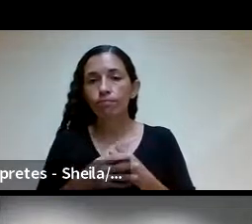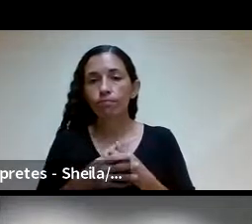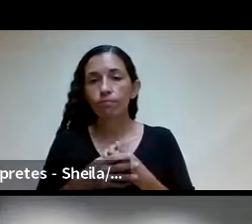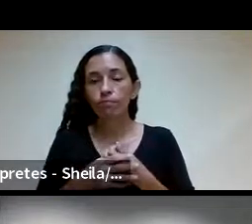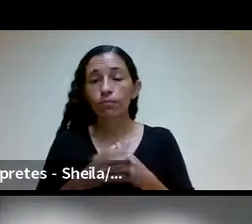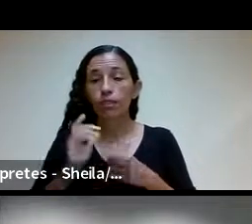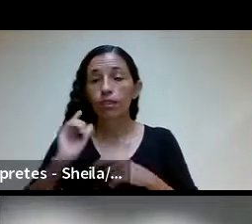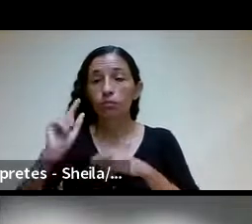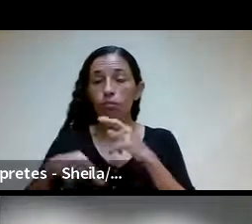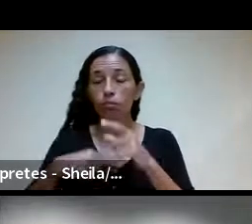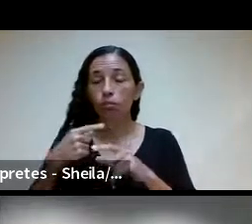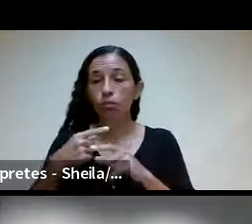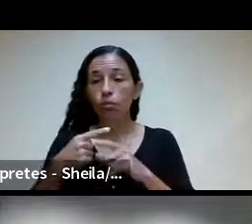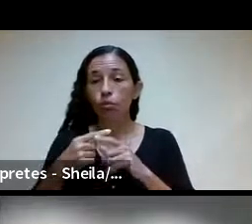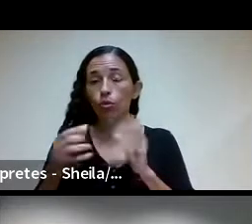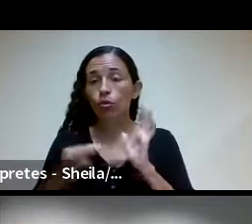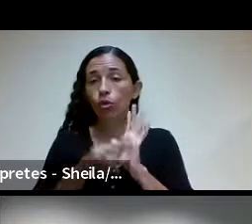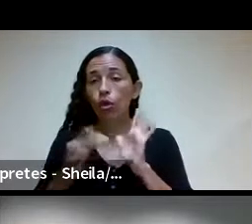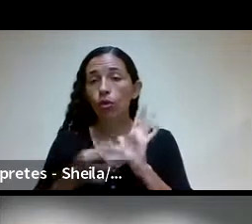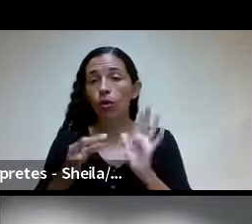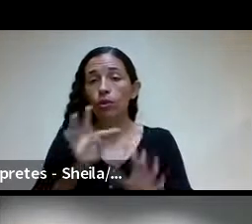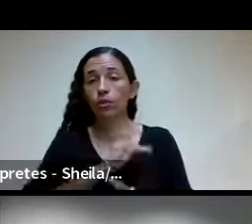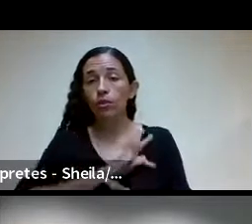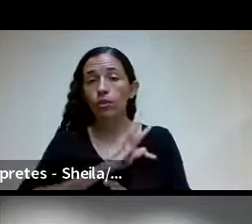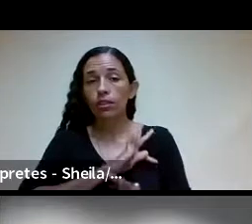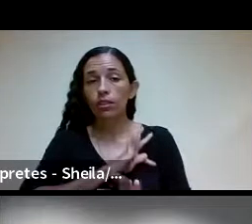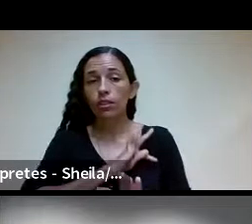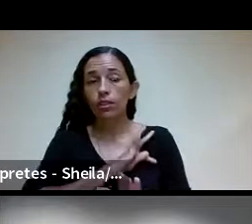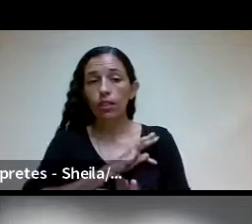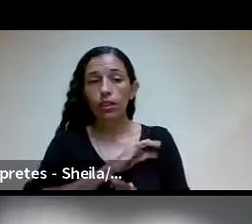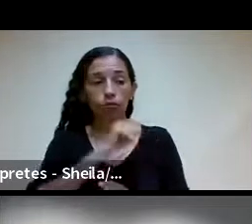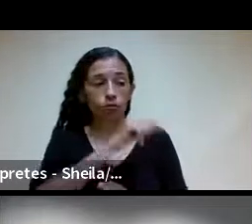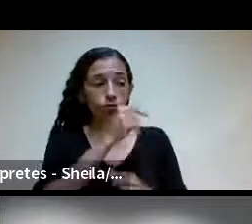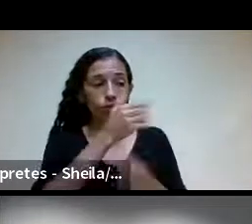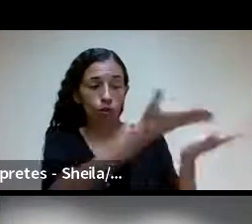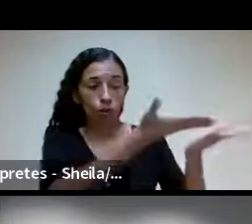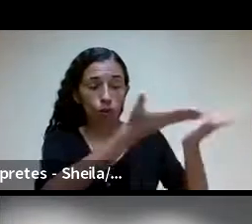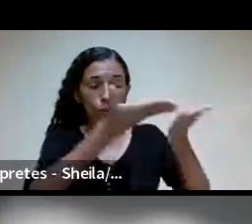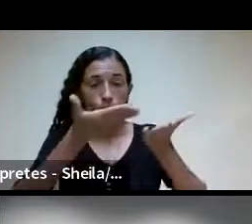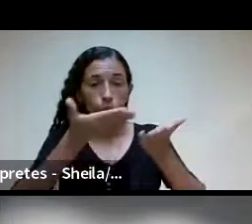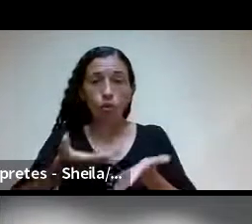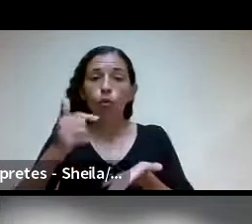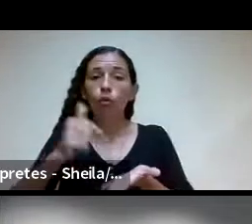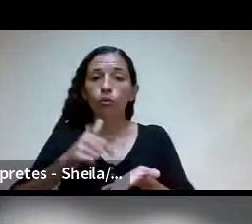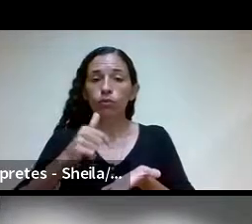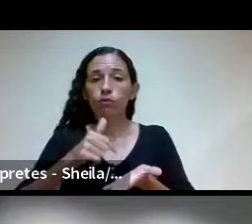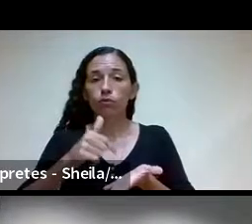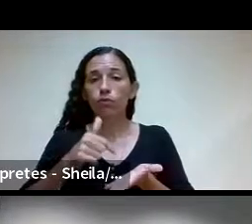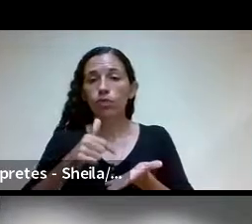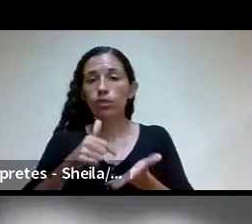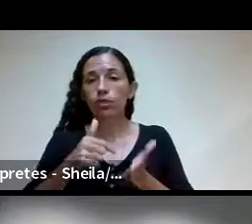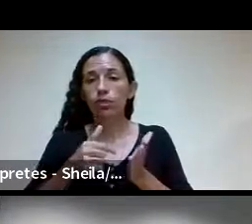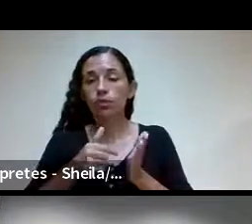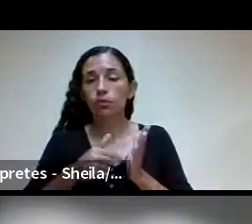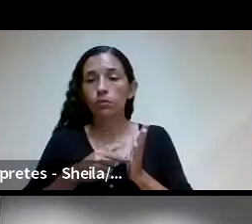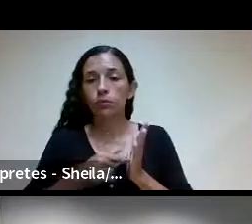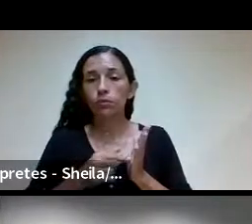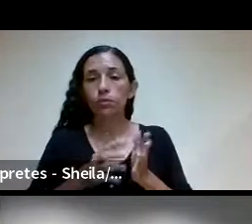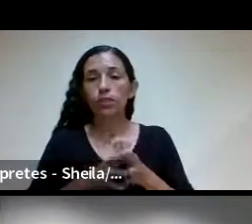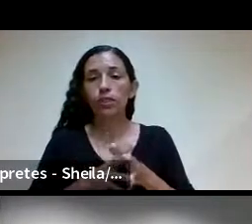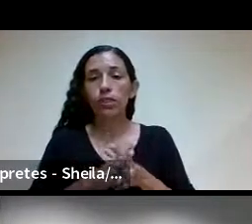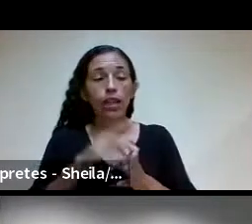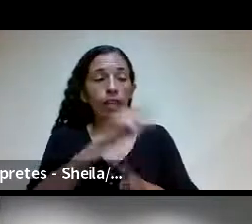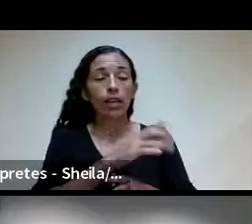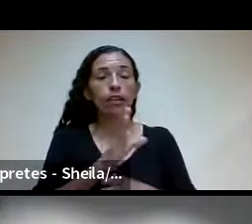parecer técnico, o candidato requerente foi intimado, né, sobre o teor do parecer técnico e não